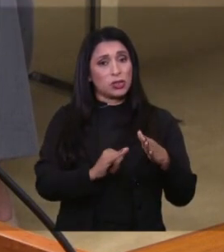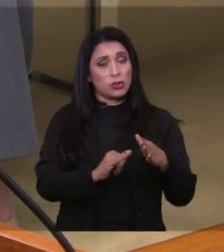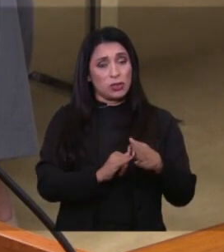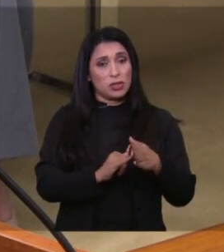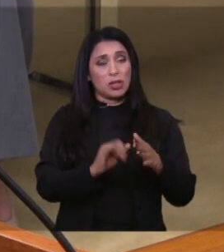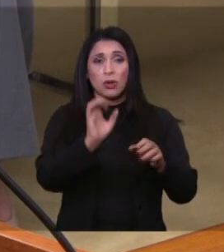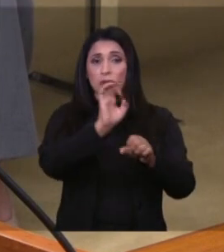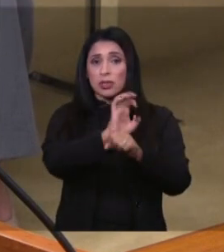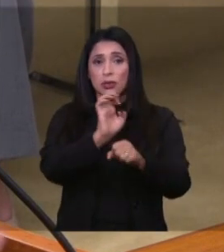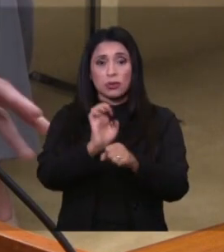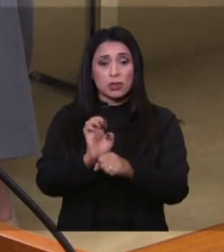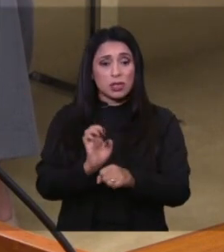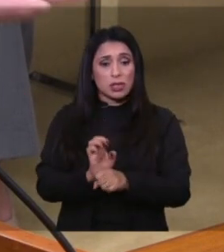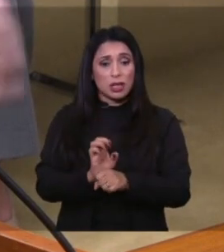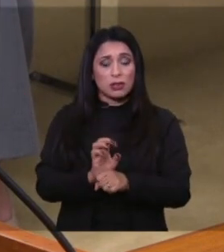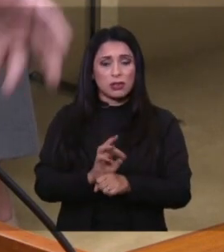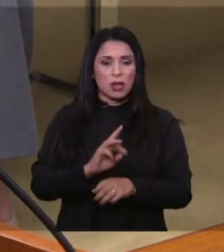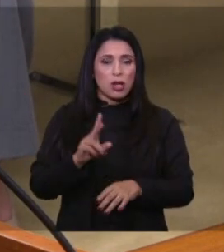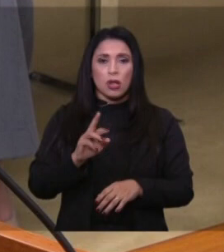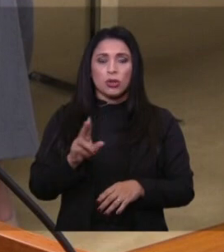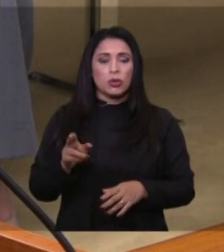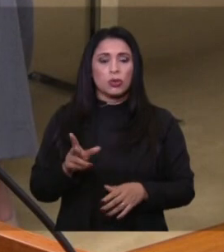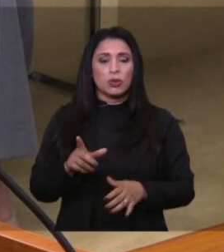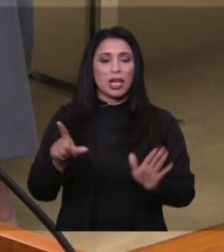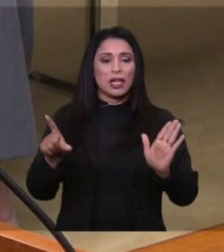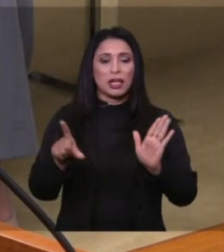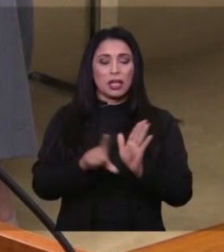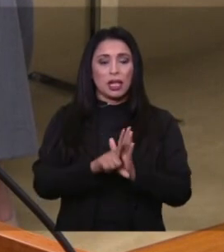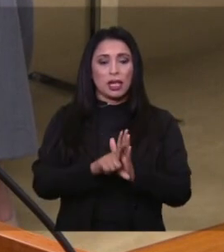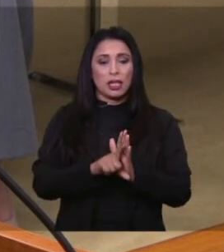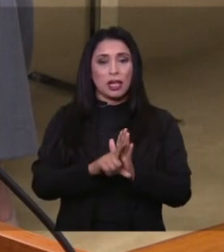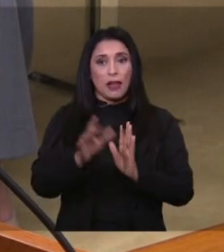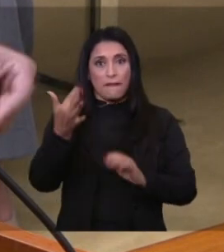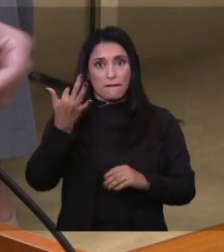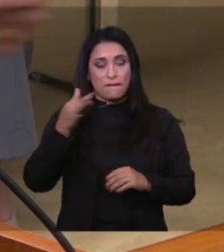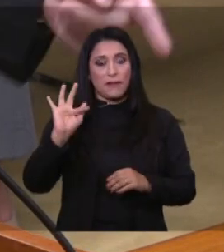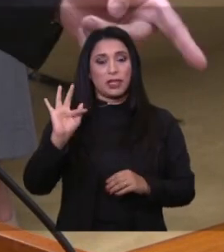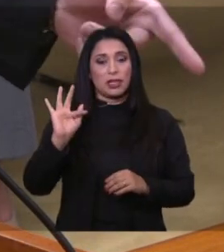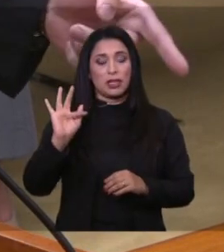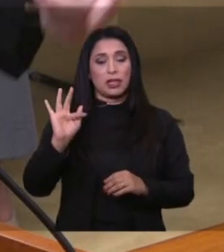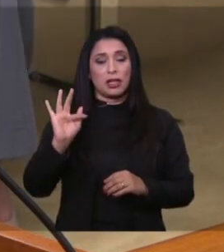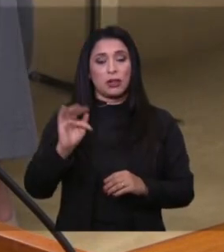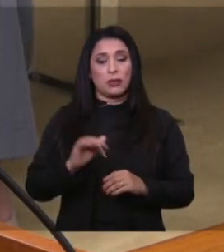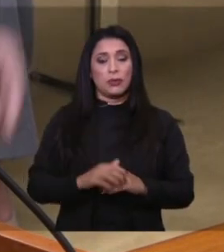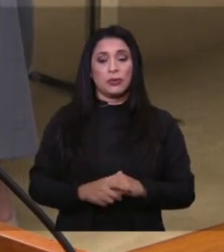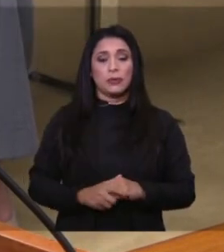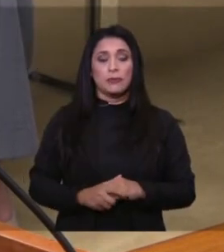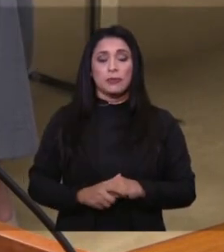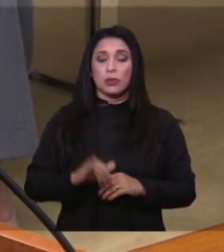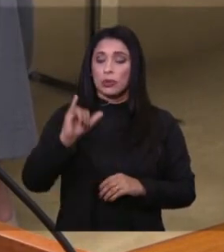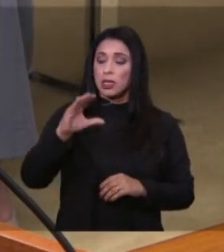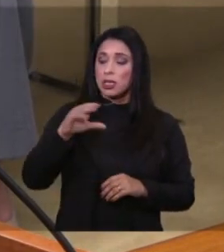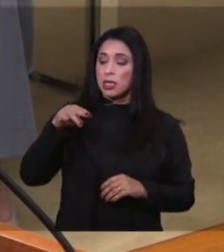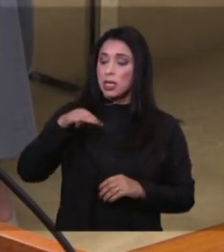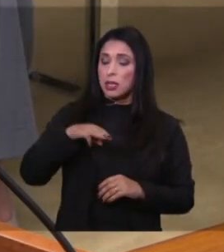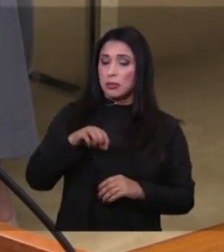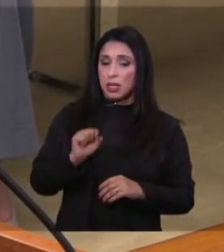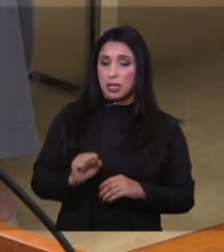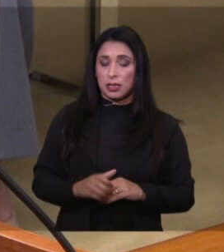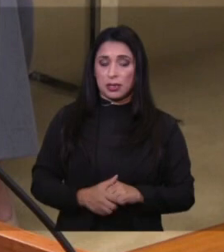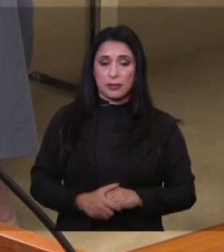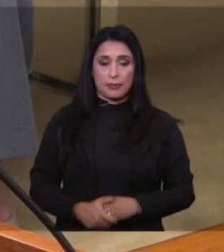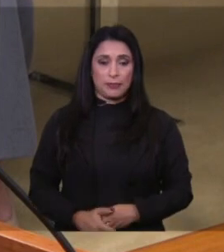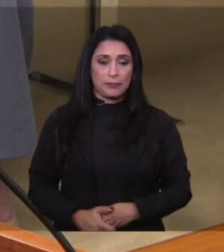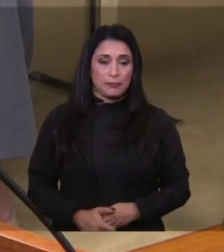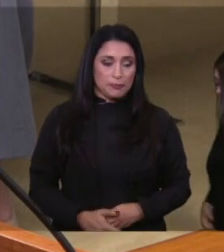Estados-membros. Não há nenhuma modalidade de lei federal que possa instituir o ICMS. A